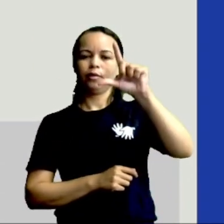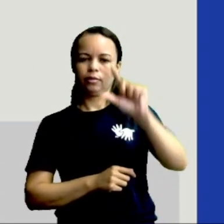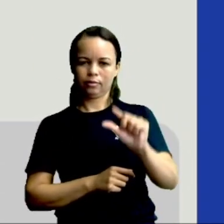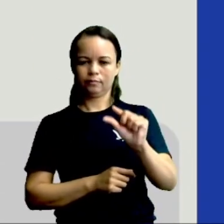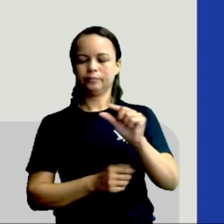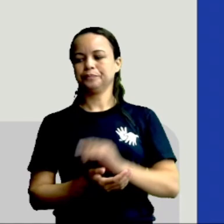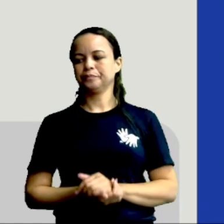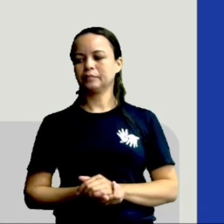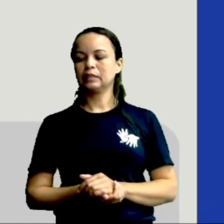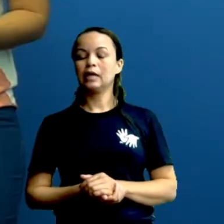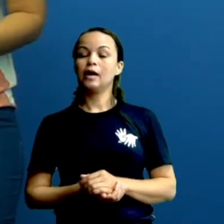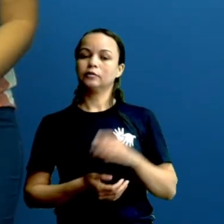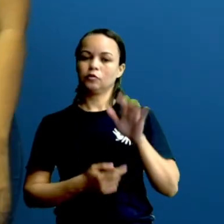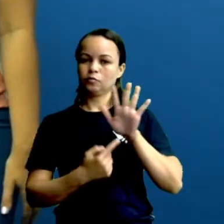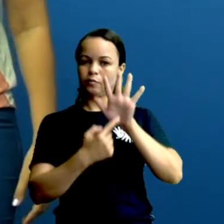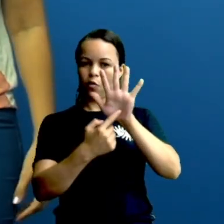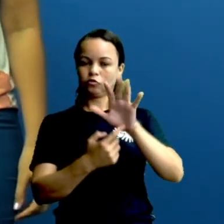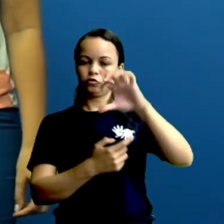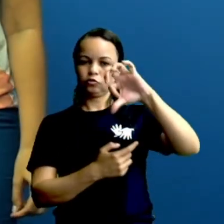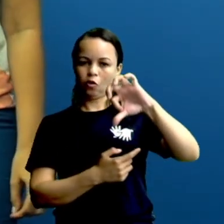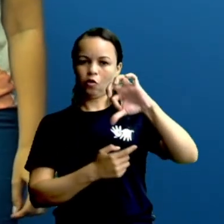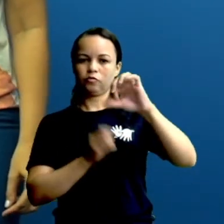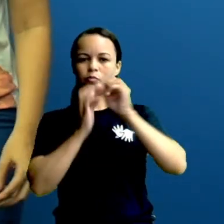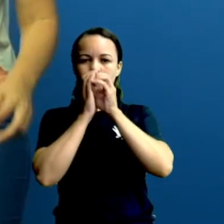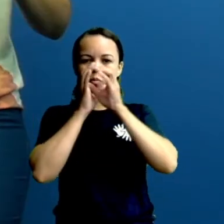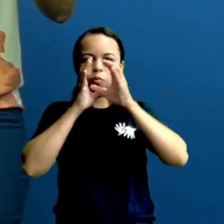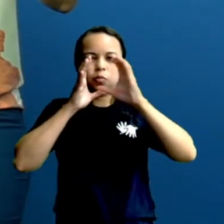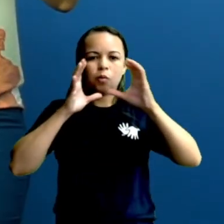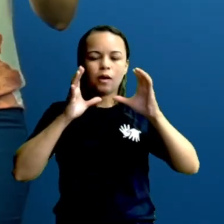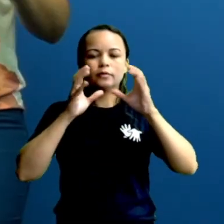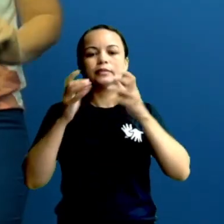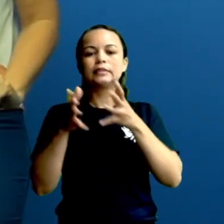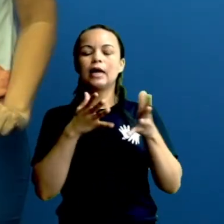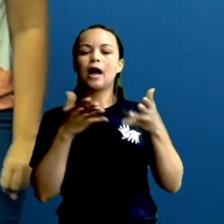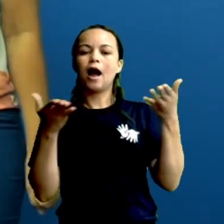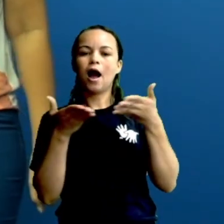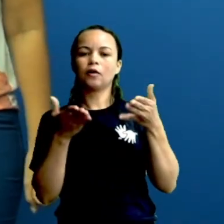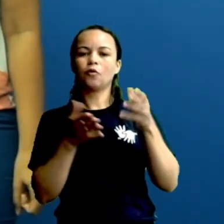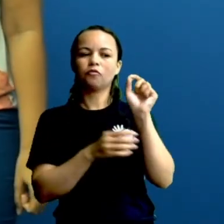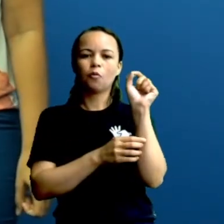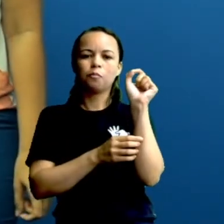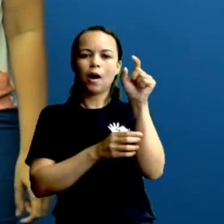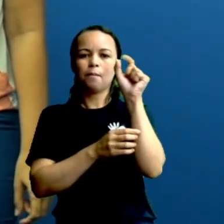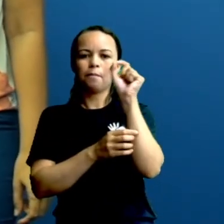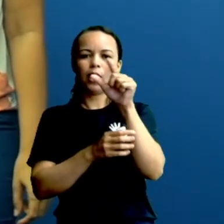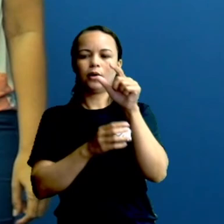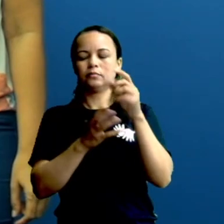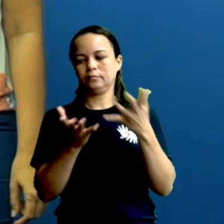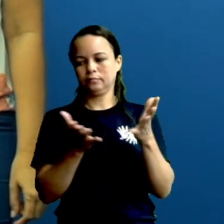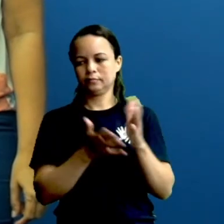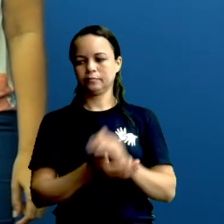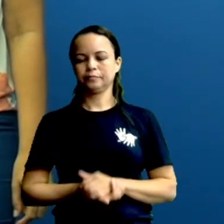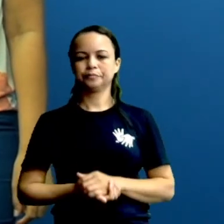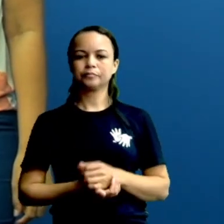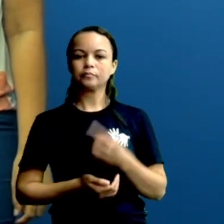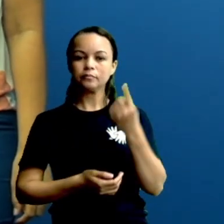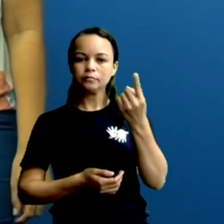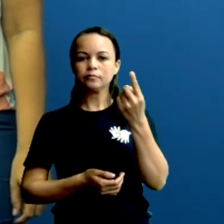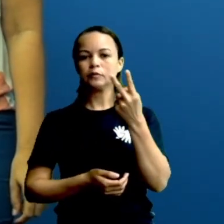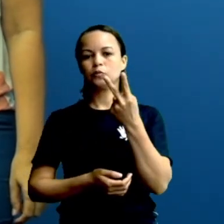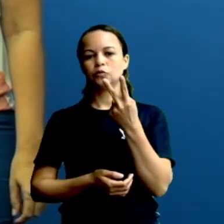resolver. Ó. Trouxe os novos balãozinhos e agora eu vou estourar 2 balões. Ó.